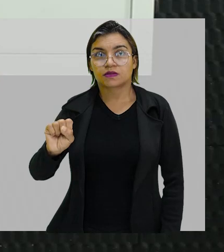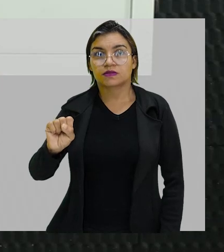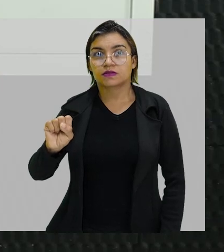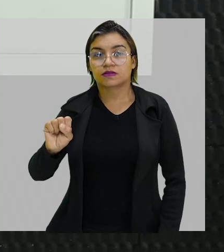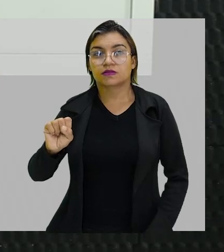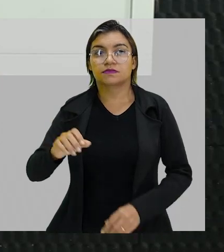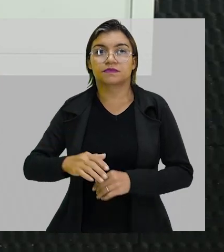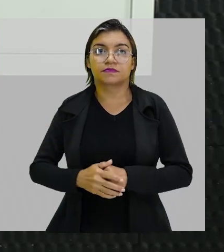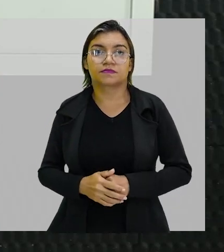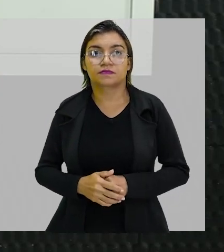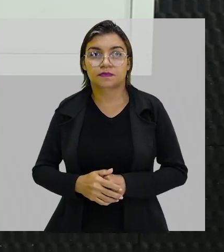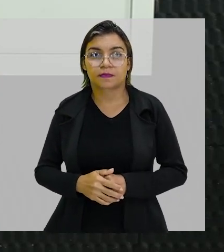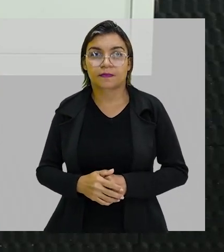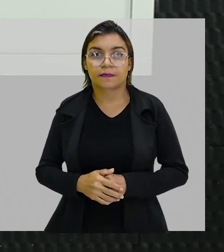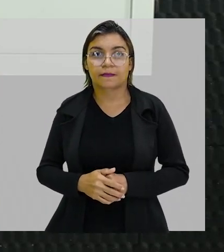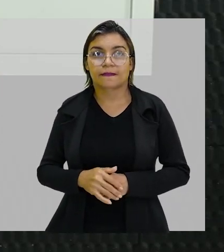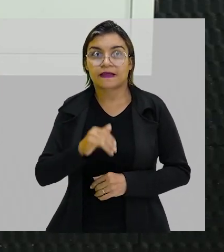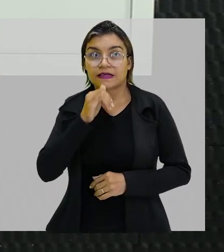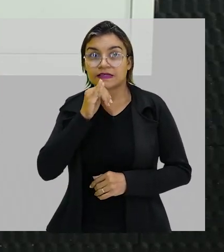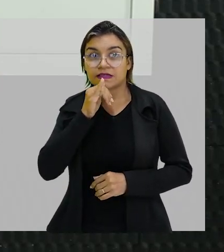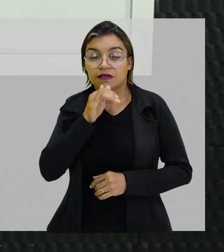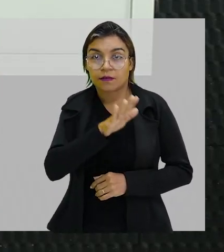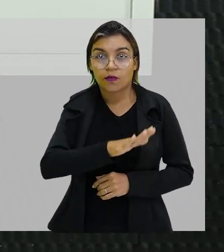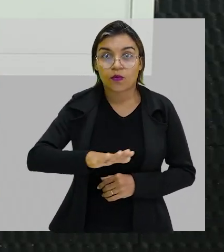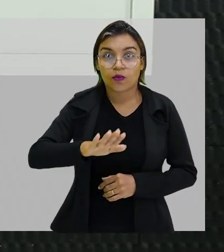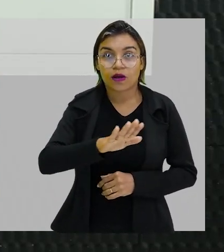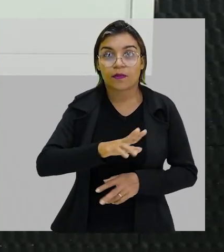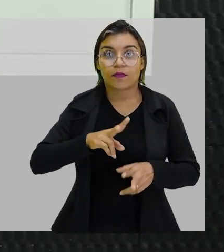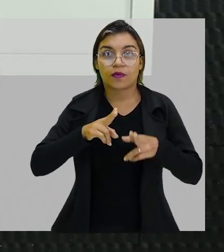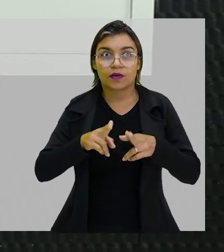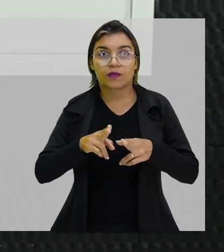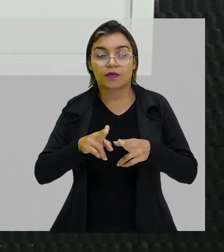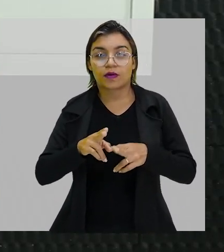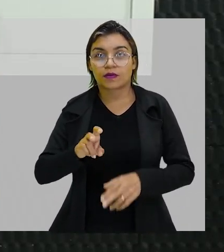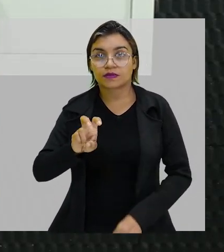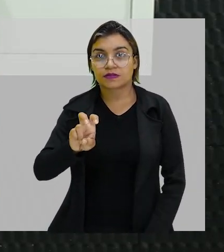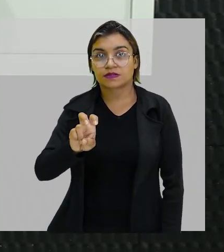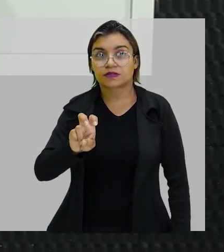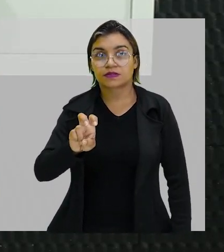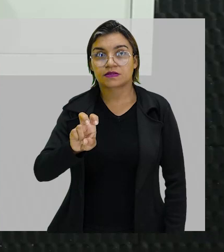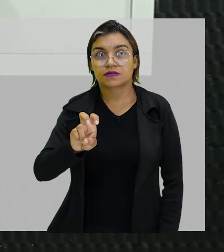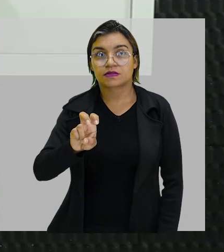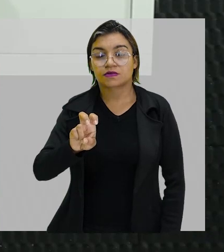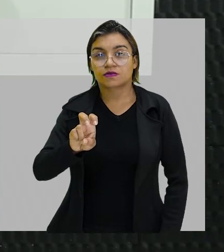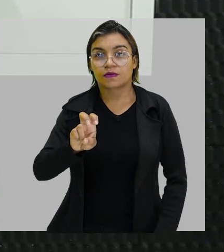campo é de 5 teslas, a área é de 3 metros, né?